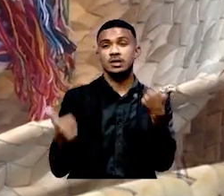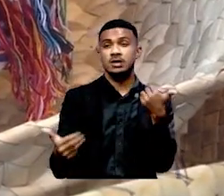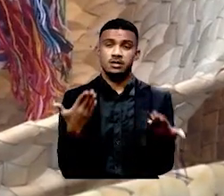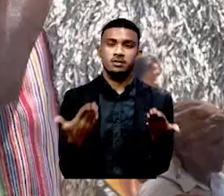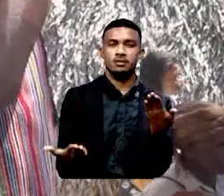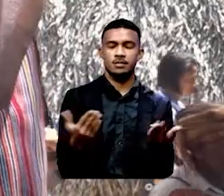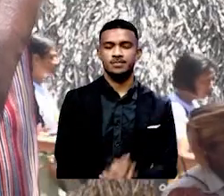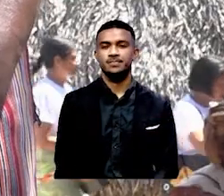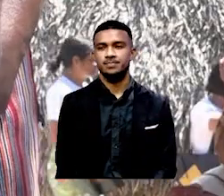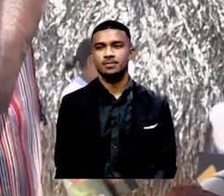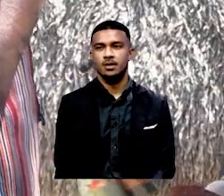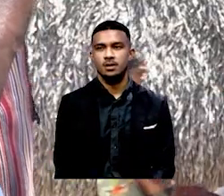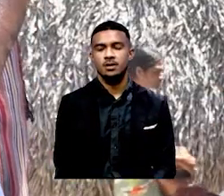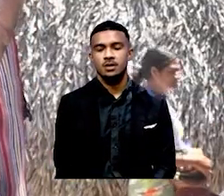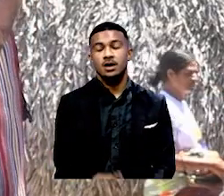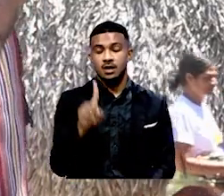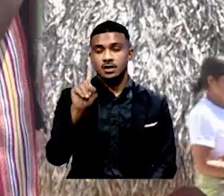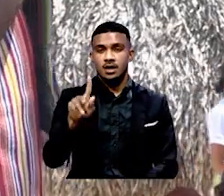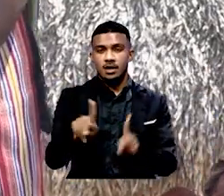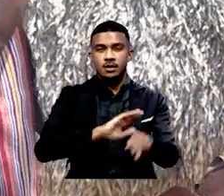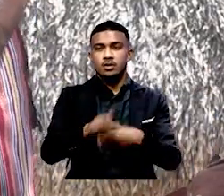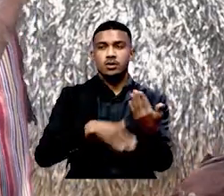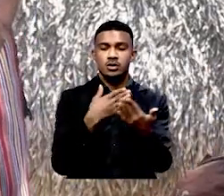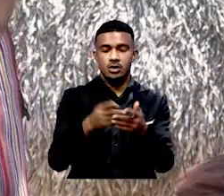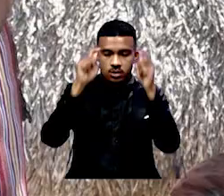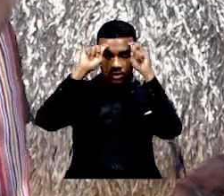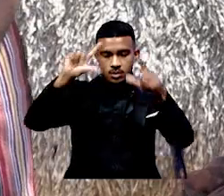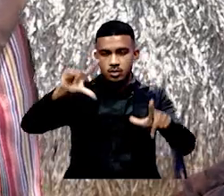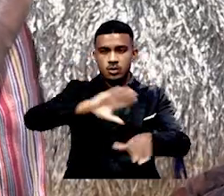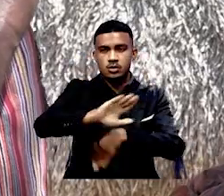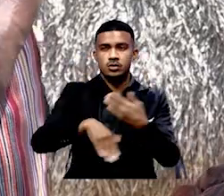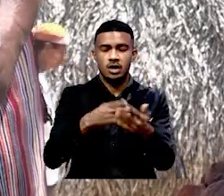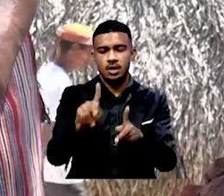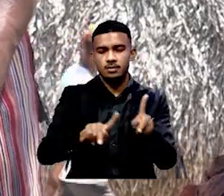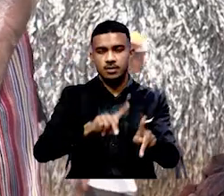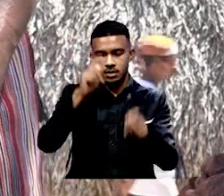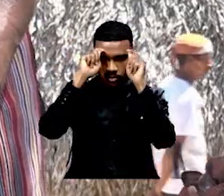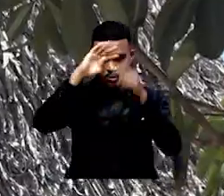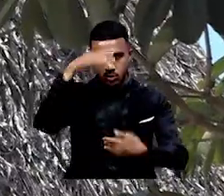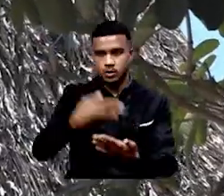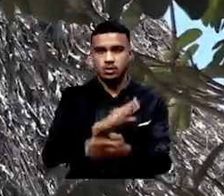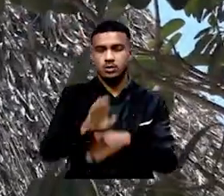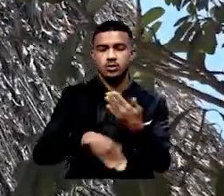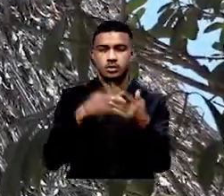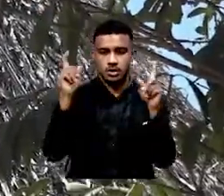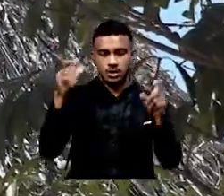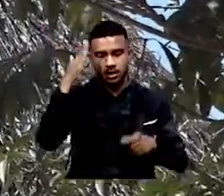mais, né? É uma todo, timorense, é uma cidadão timorense, tem a tênis.